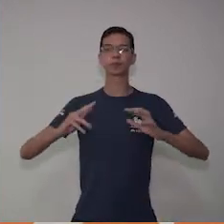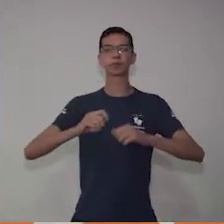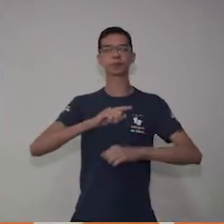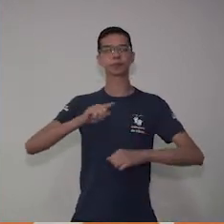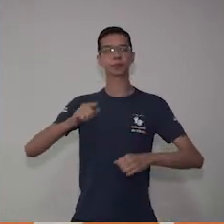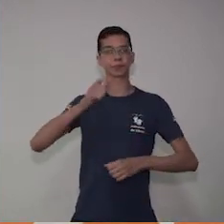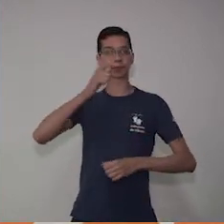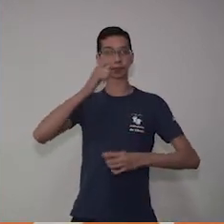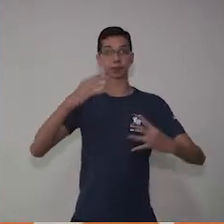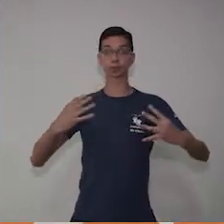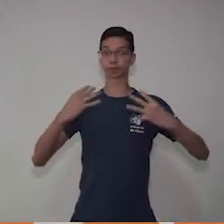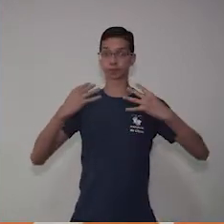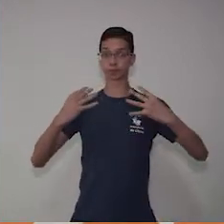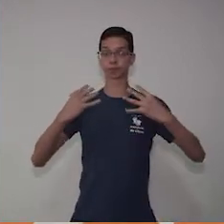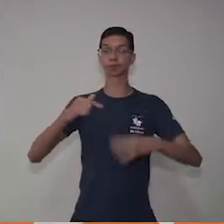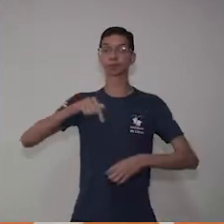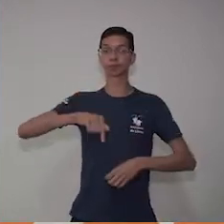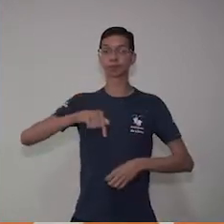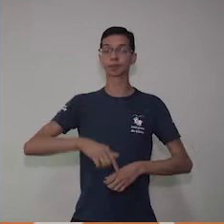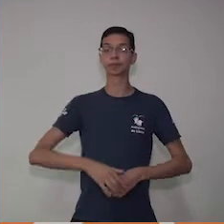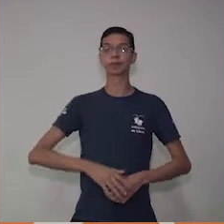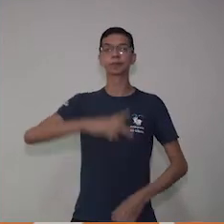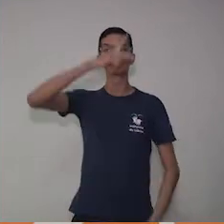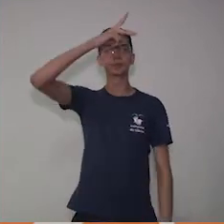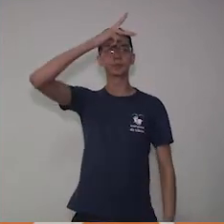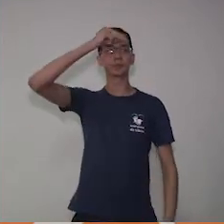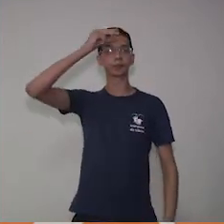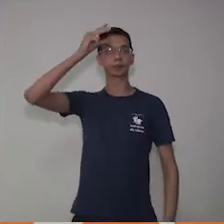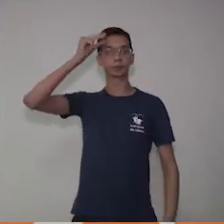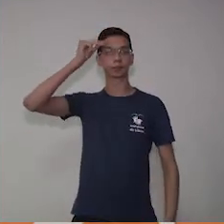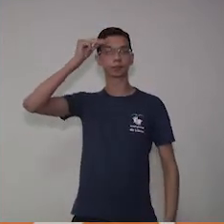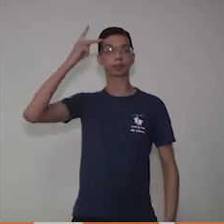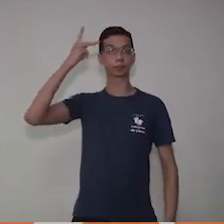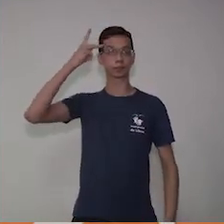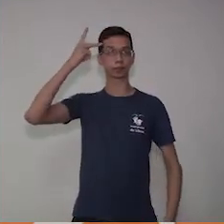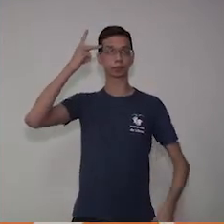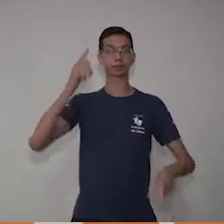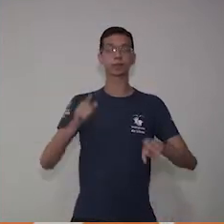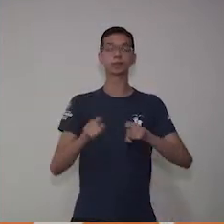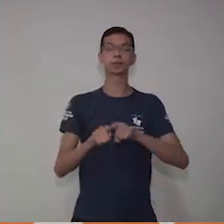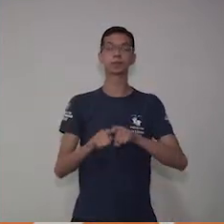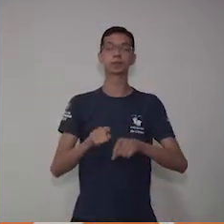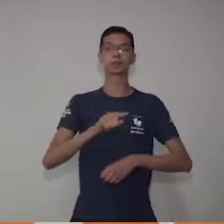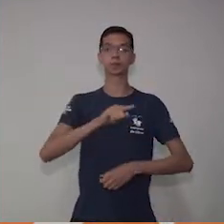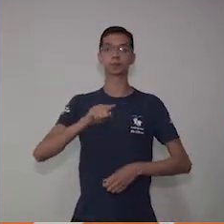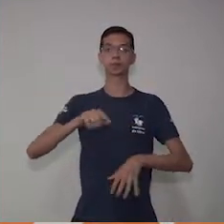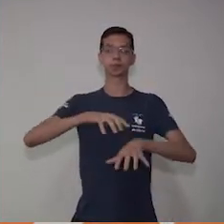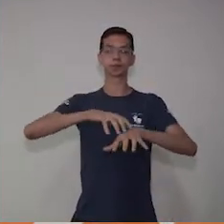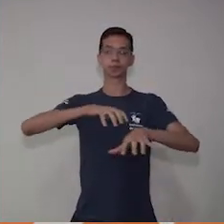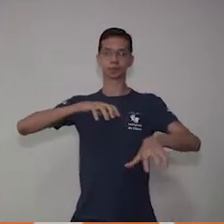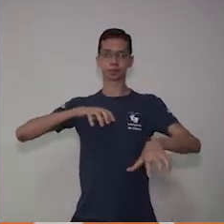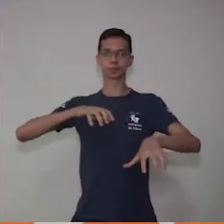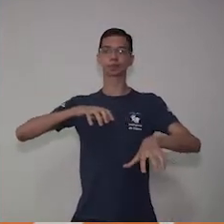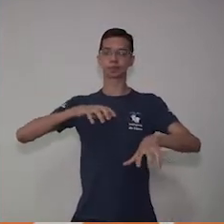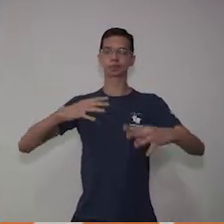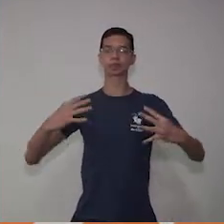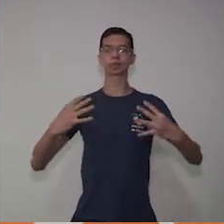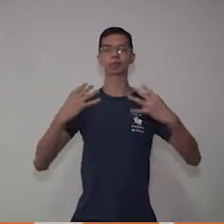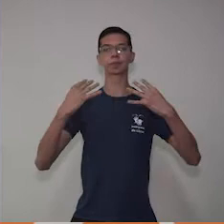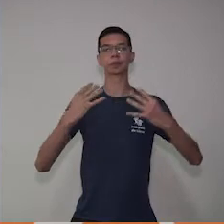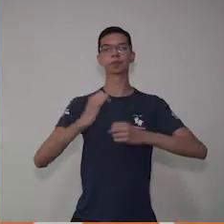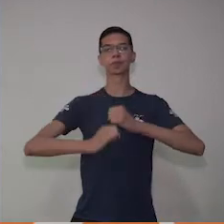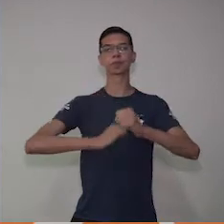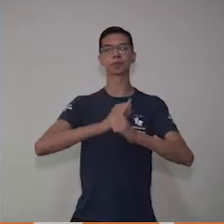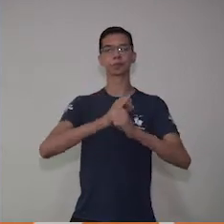acompanhando aqui da Prefeitura de São Paulo e aqueles que nos acompanham de forma remota através da